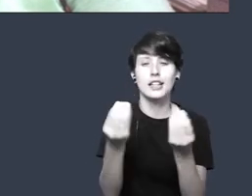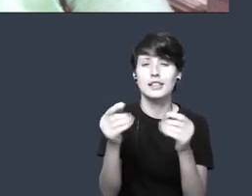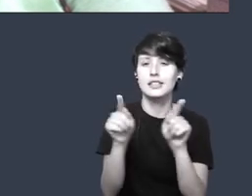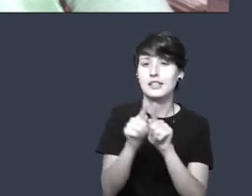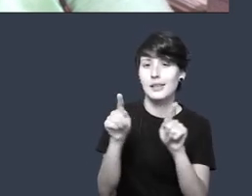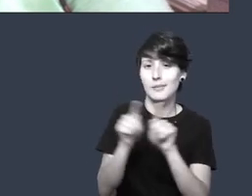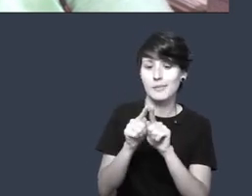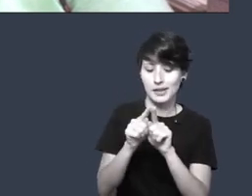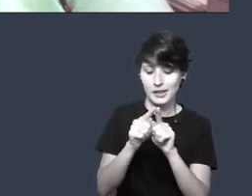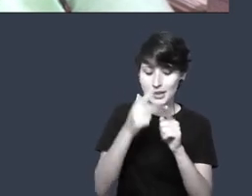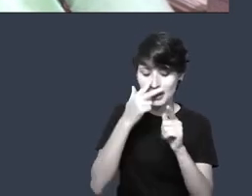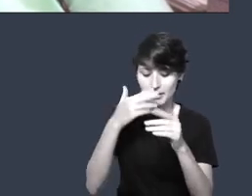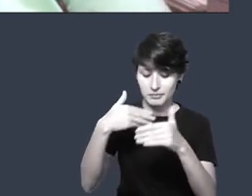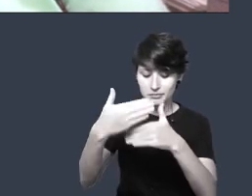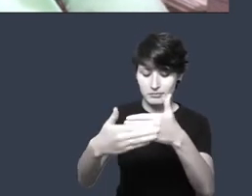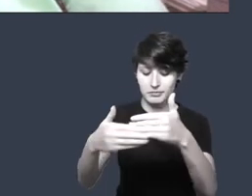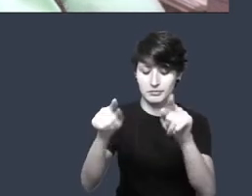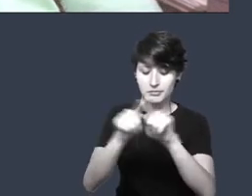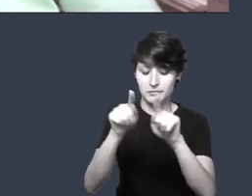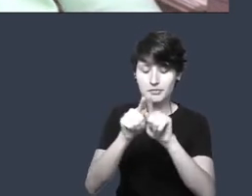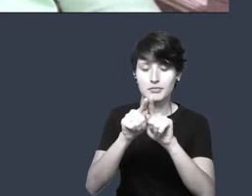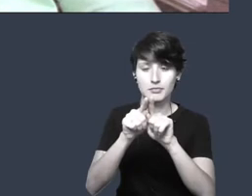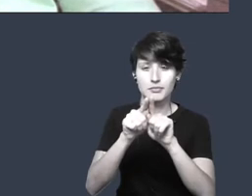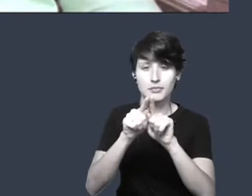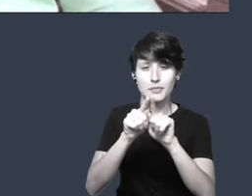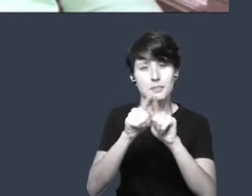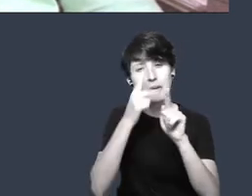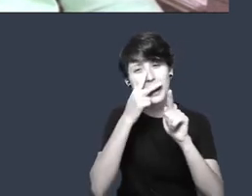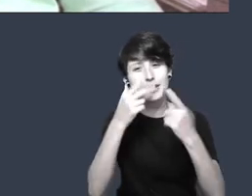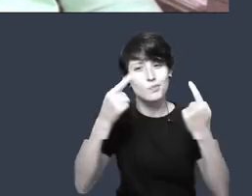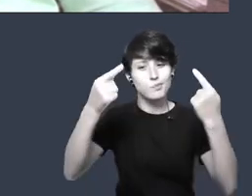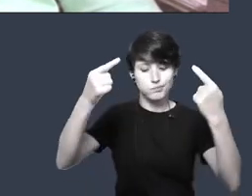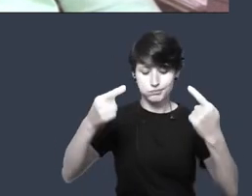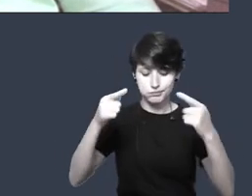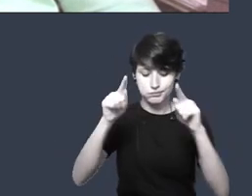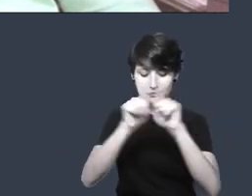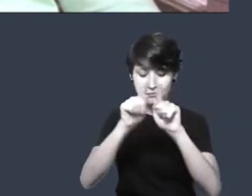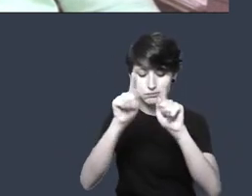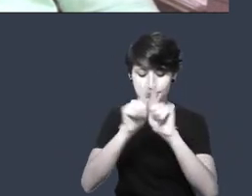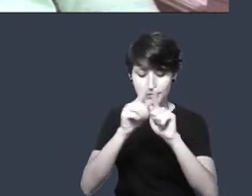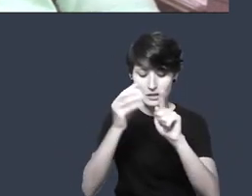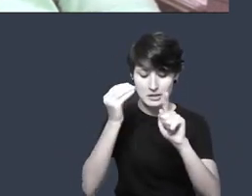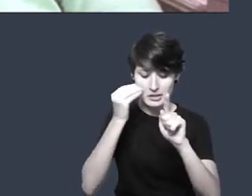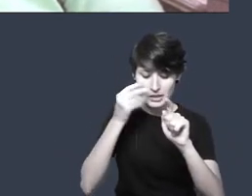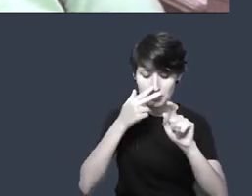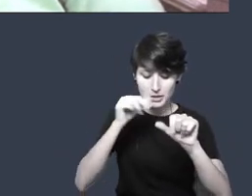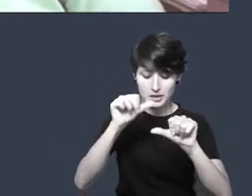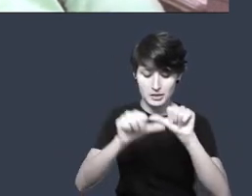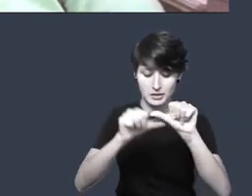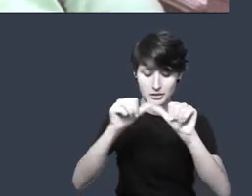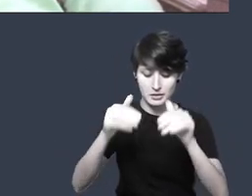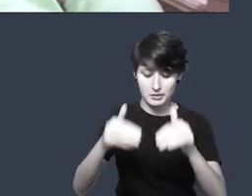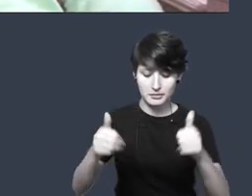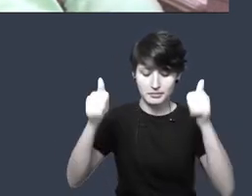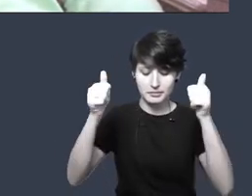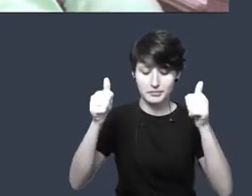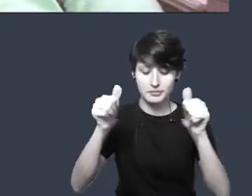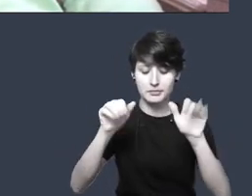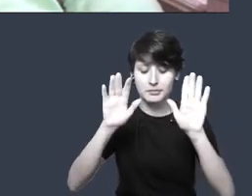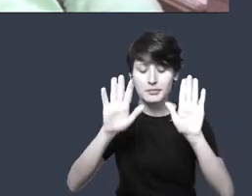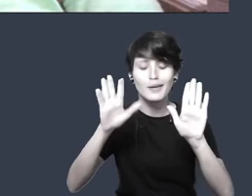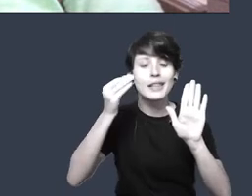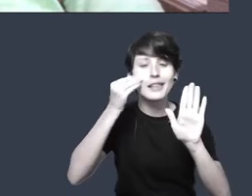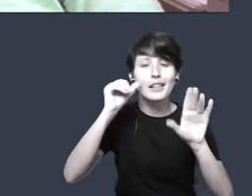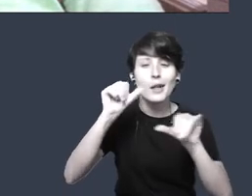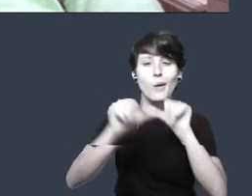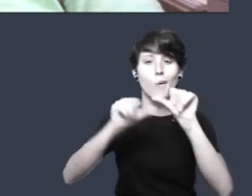não conhecem, dos ataques adversários, em que eles tentam, né, modificar ali,